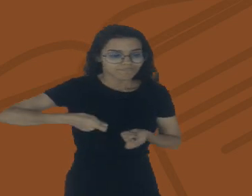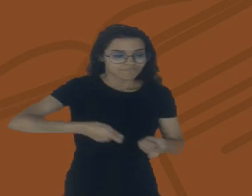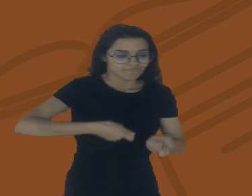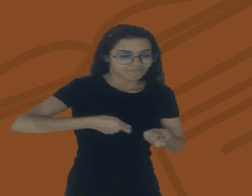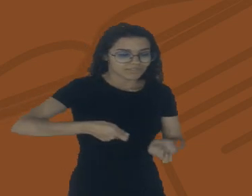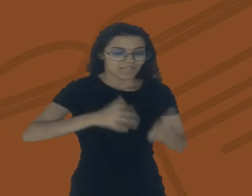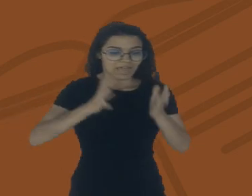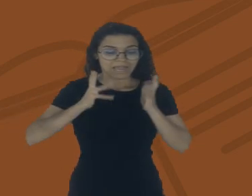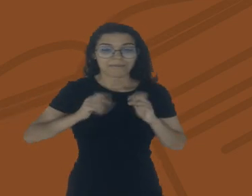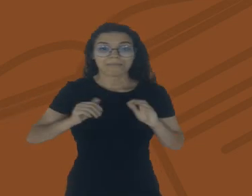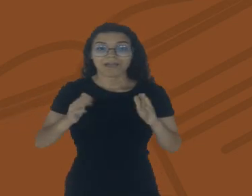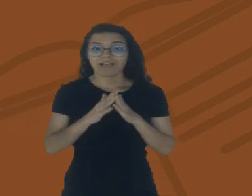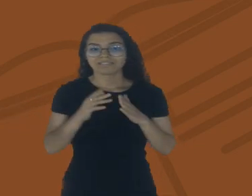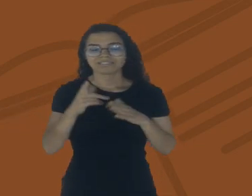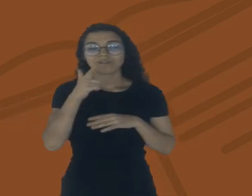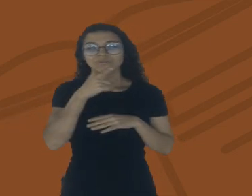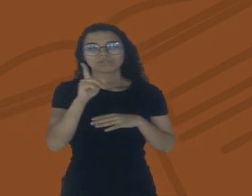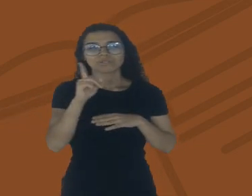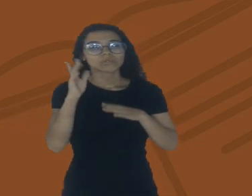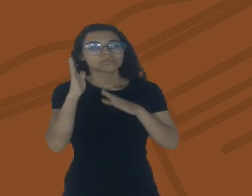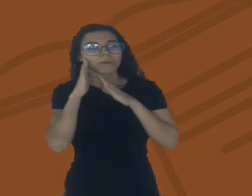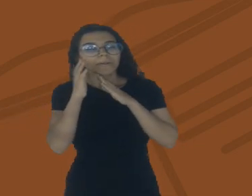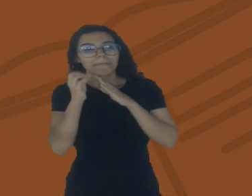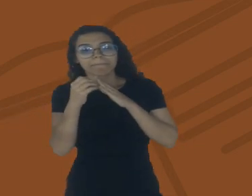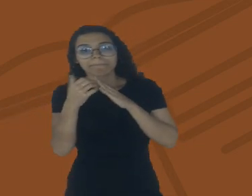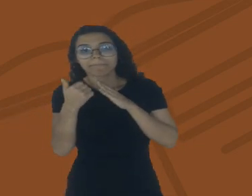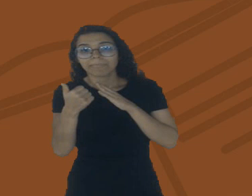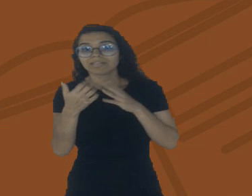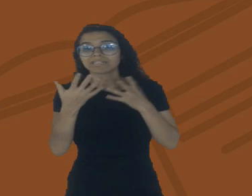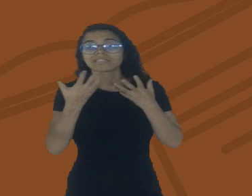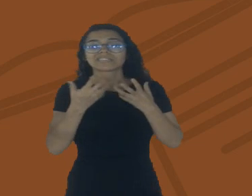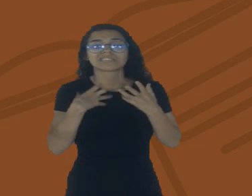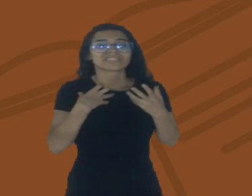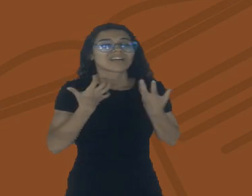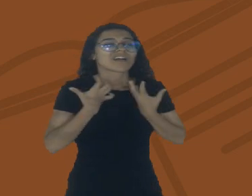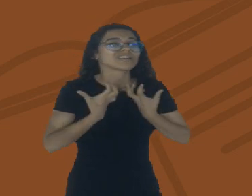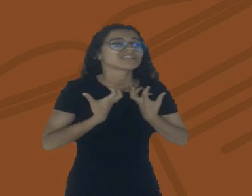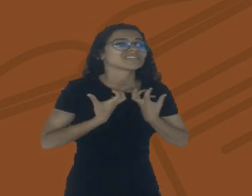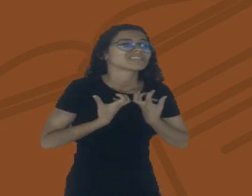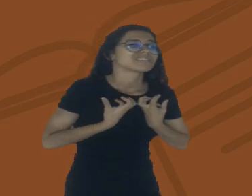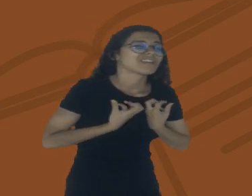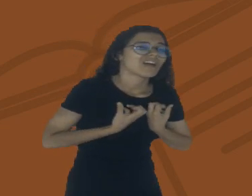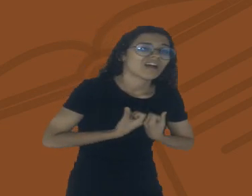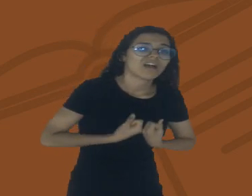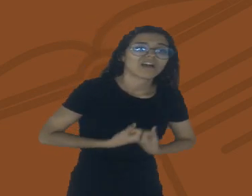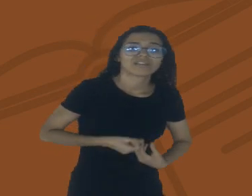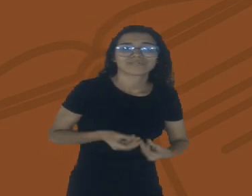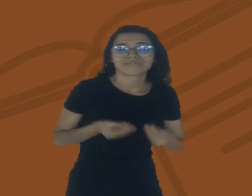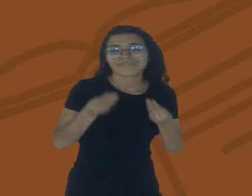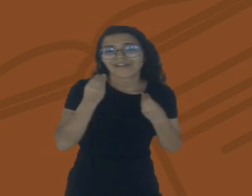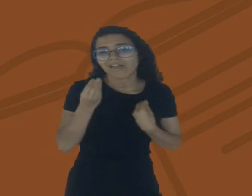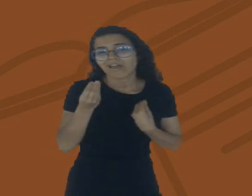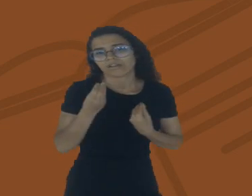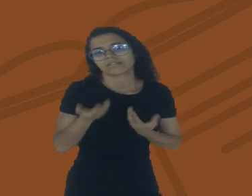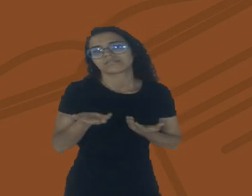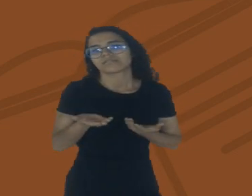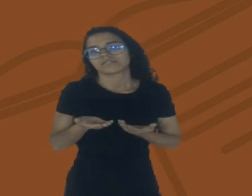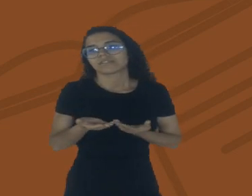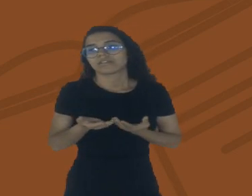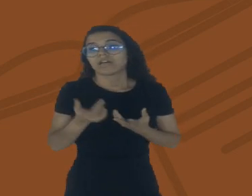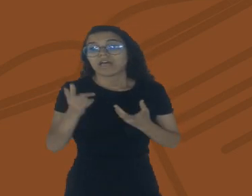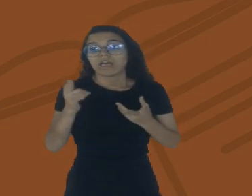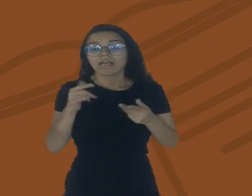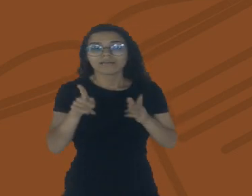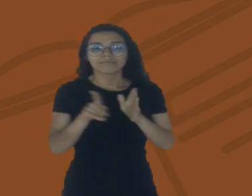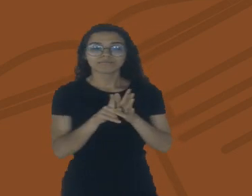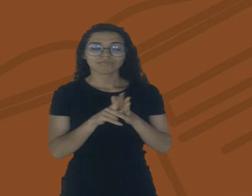dormiu bem para fazer a faxina no outro dia, tá aquele cansaço, aquela fadiga, né? Então é uma ação aí relacionada a